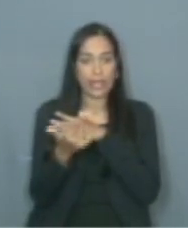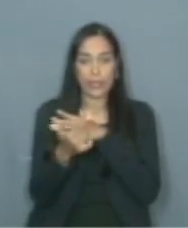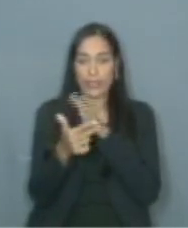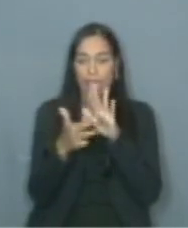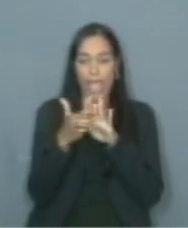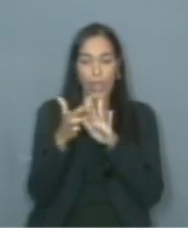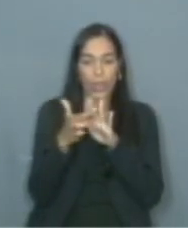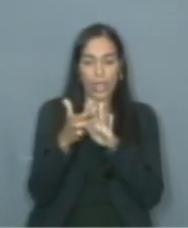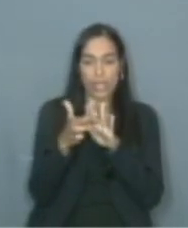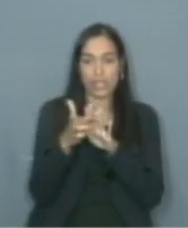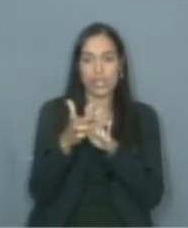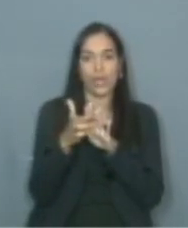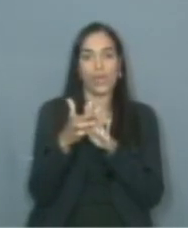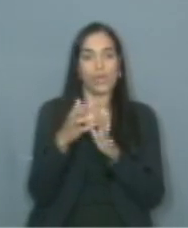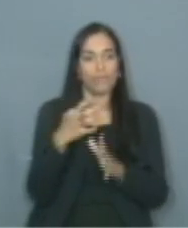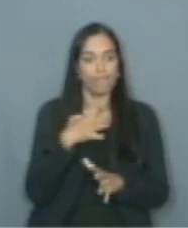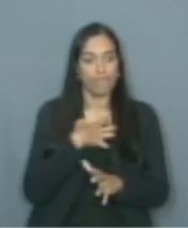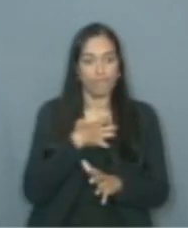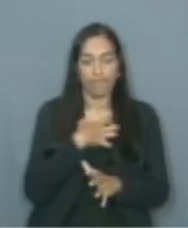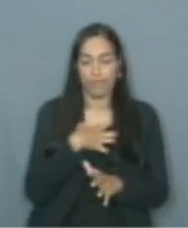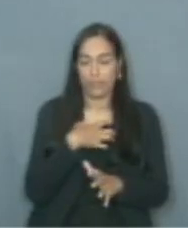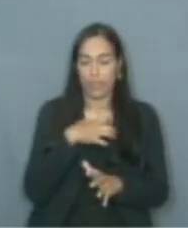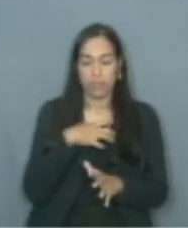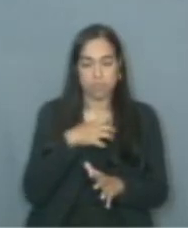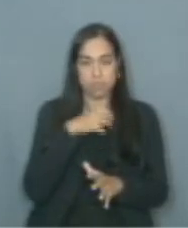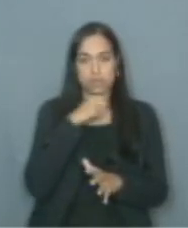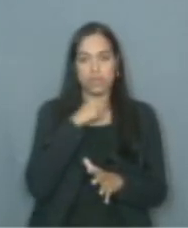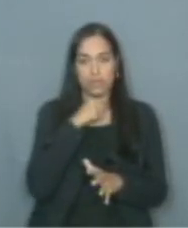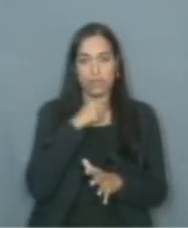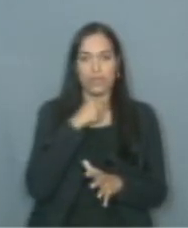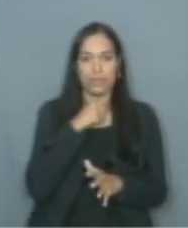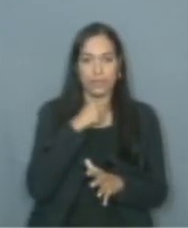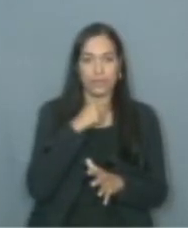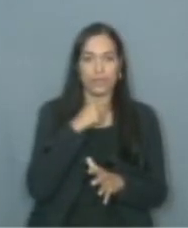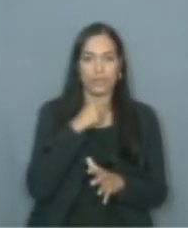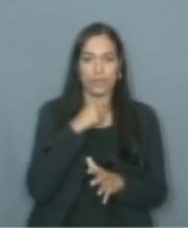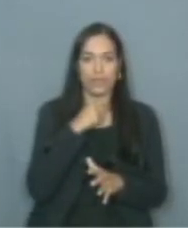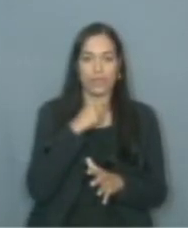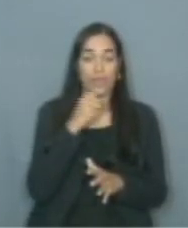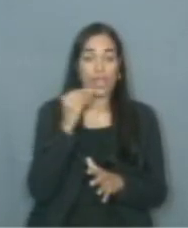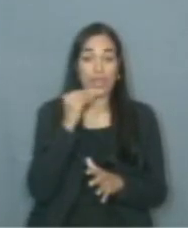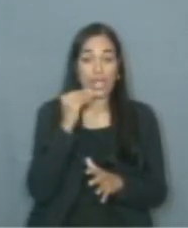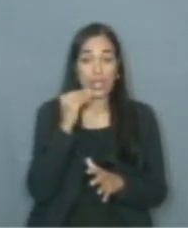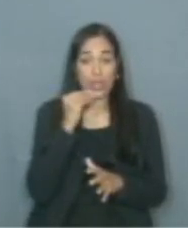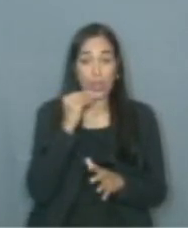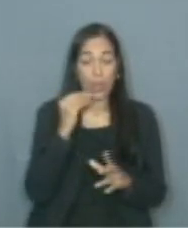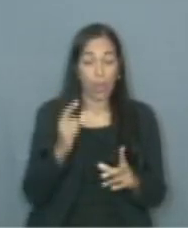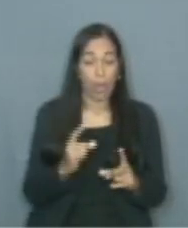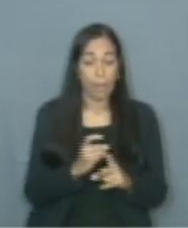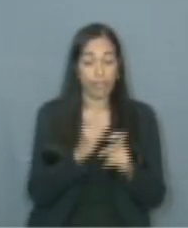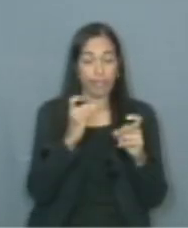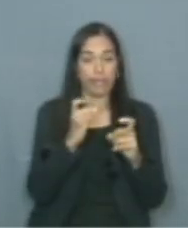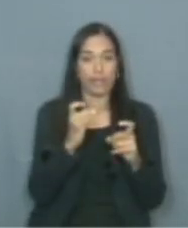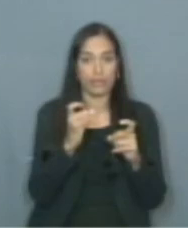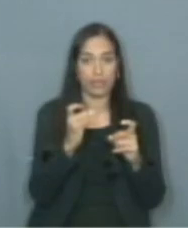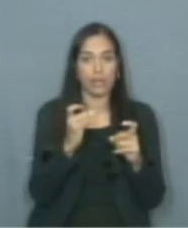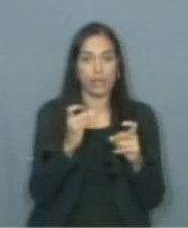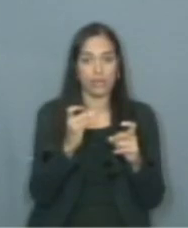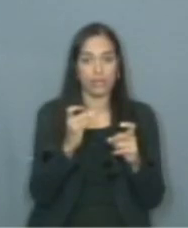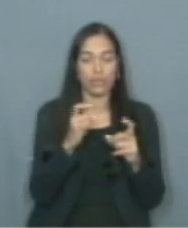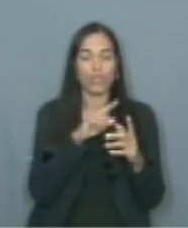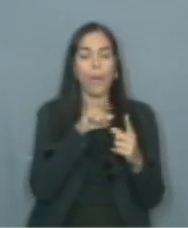regulação, tomado pelo ódio, cometeu um atentado terrorista em que ele tinha